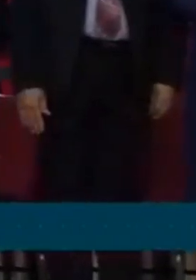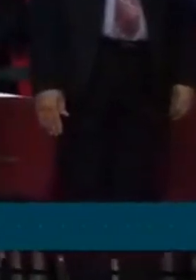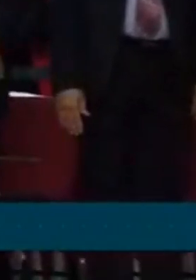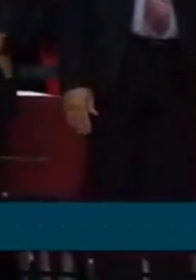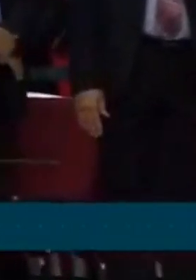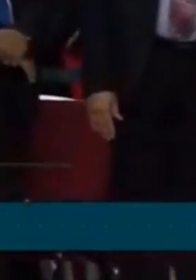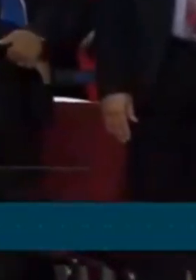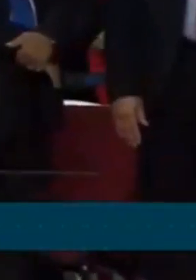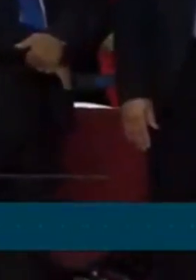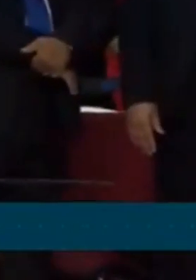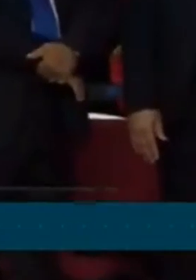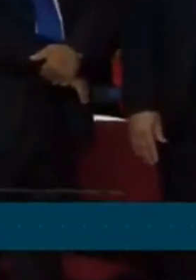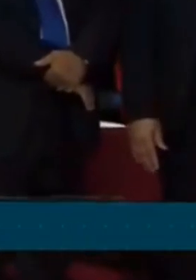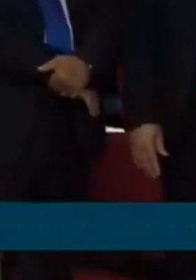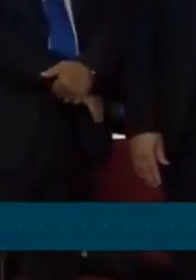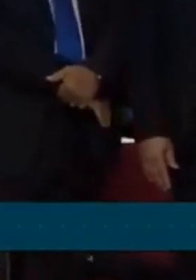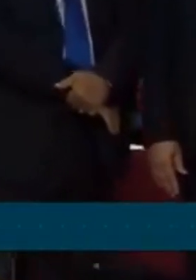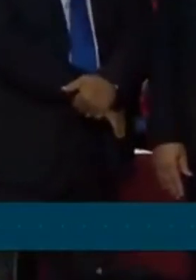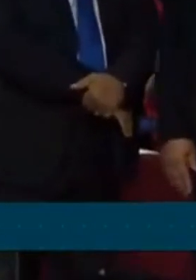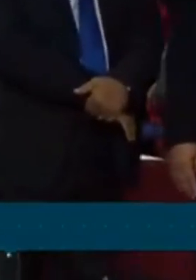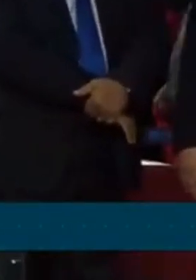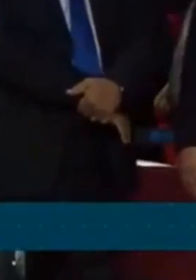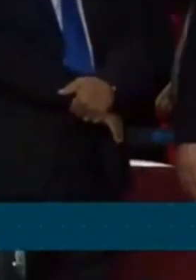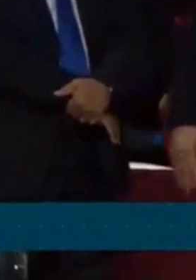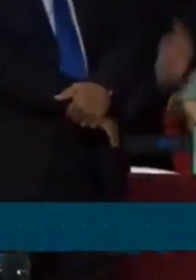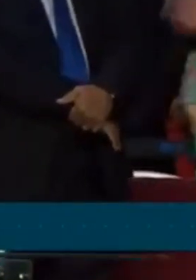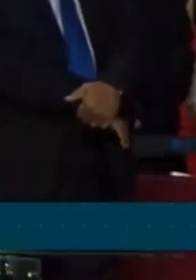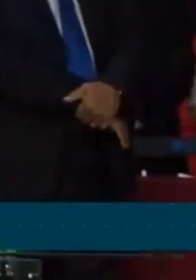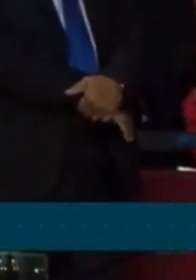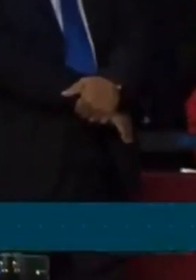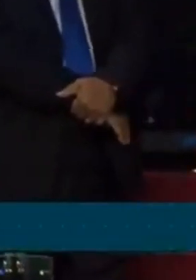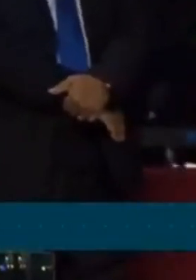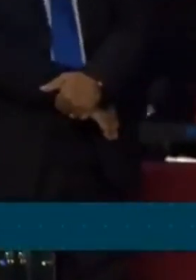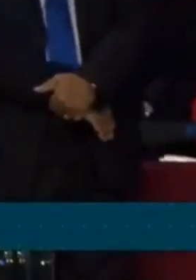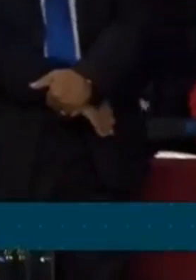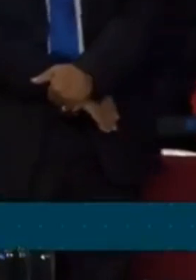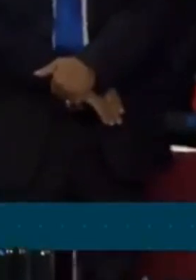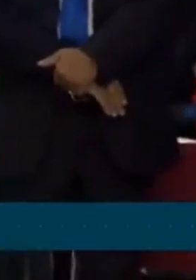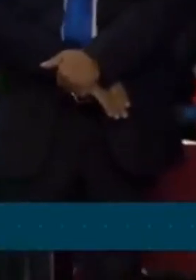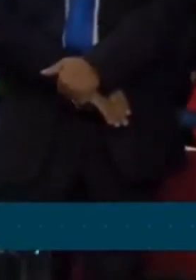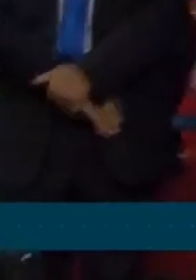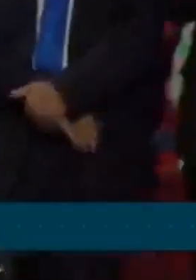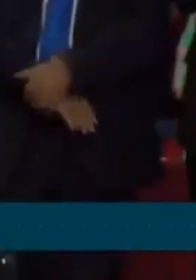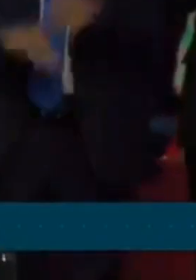da República do Brasil, Jair Messias